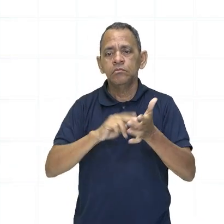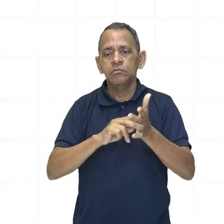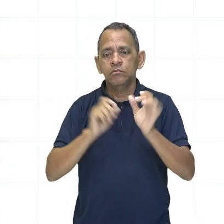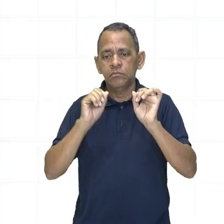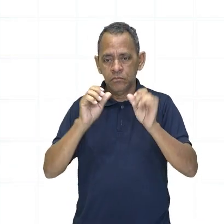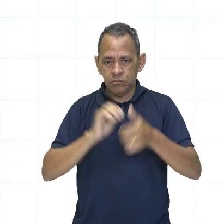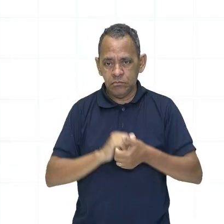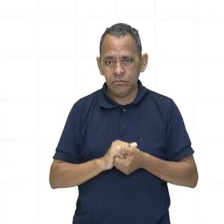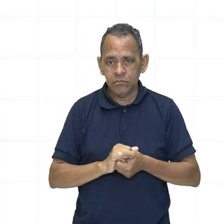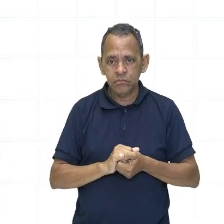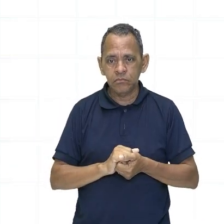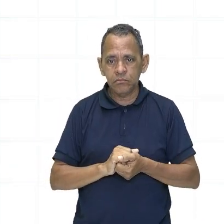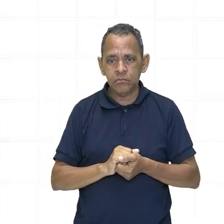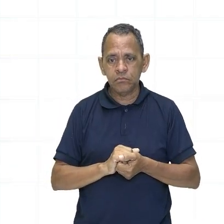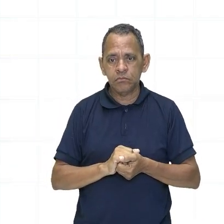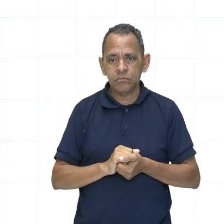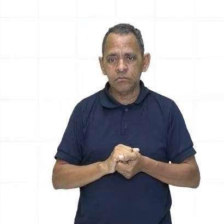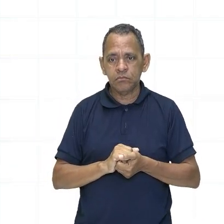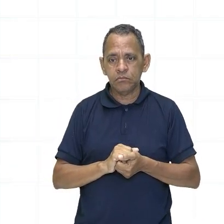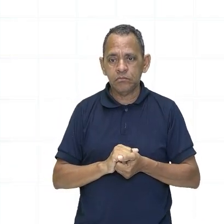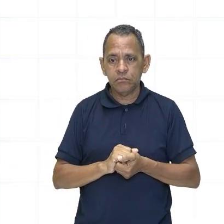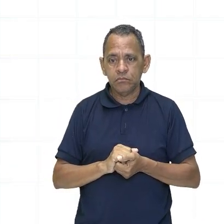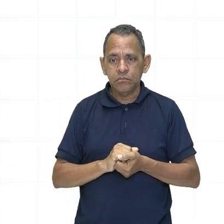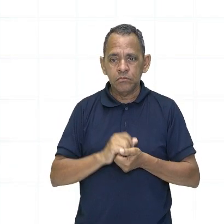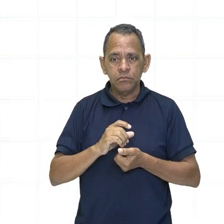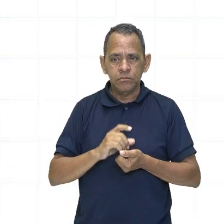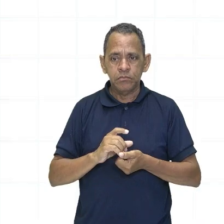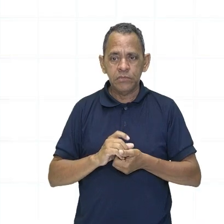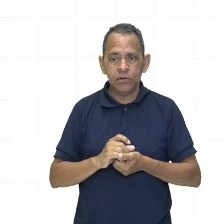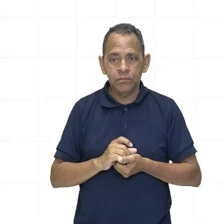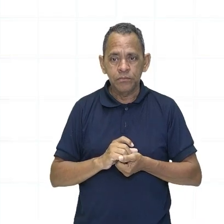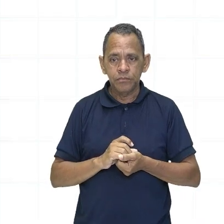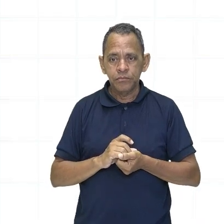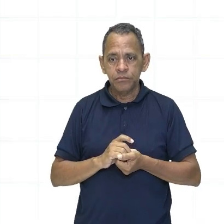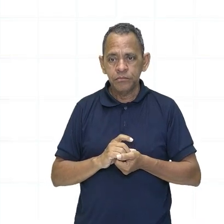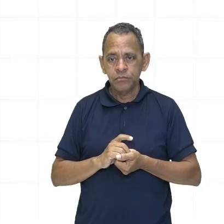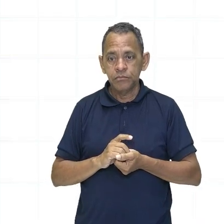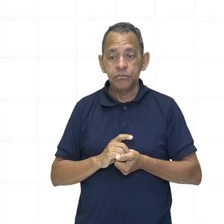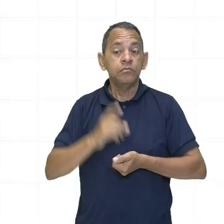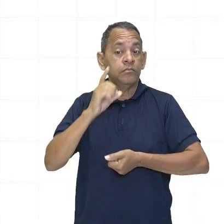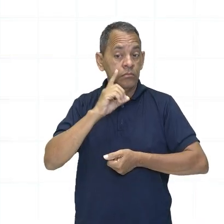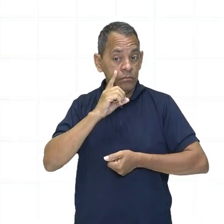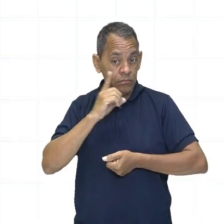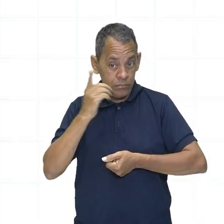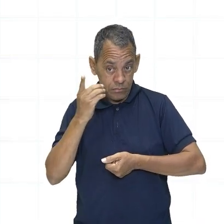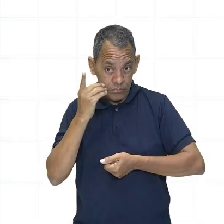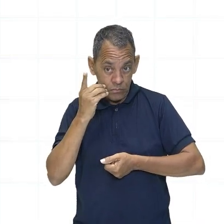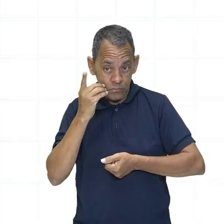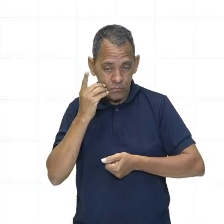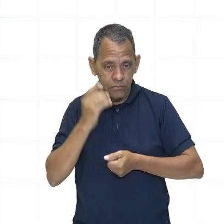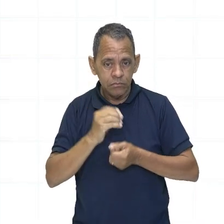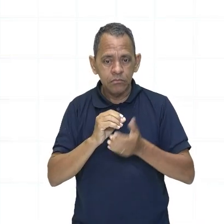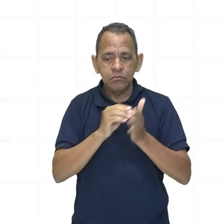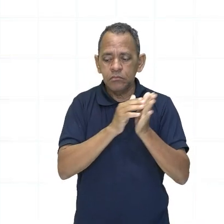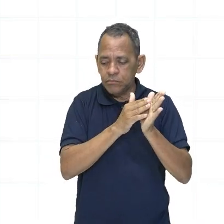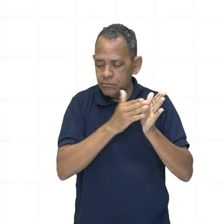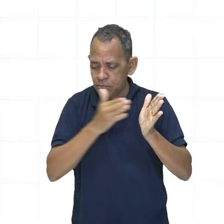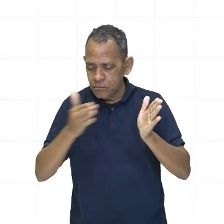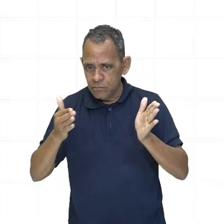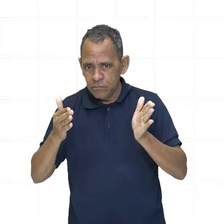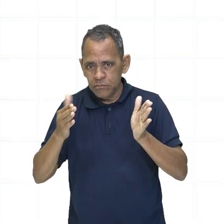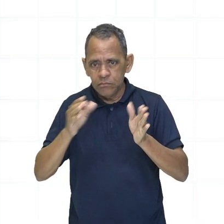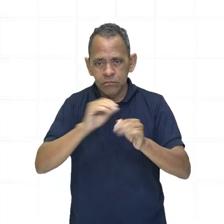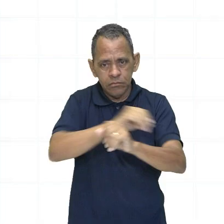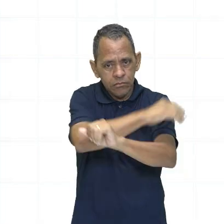o dia é mais longo do ano, que tem a noite mais curta. Então, no solstício de